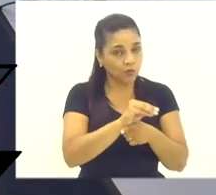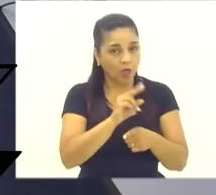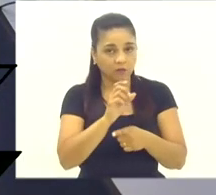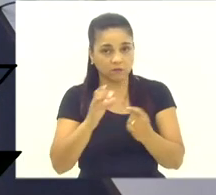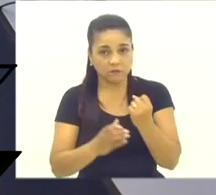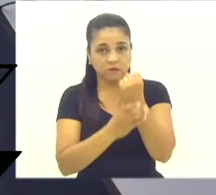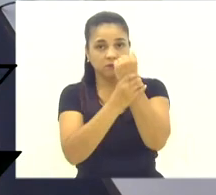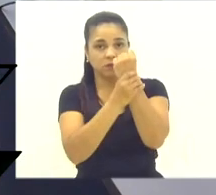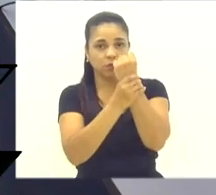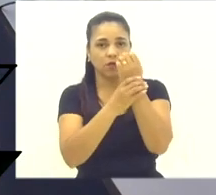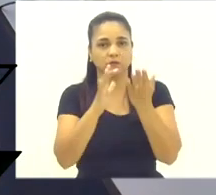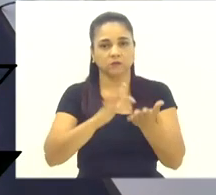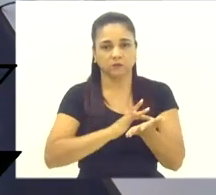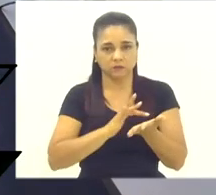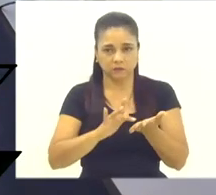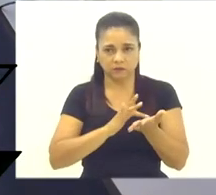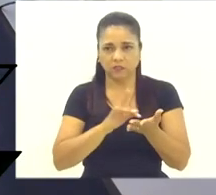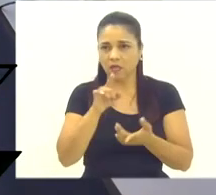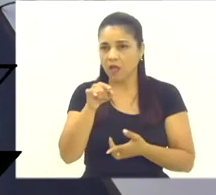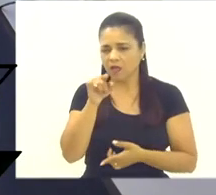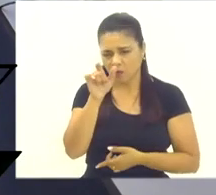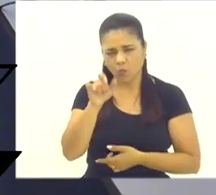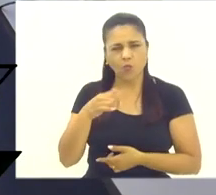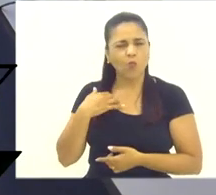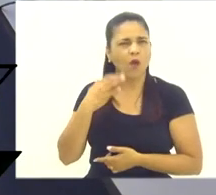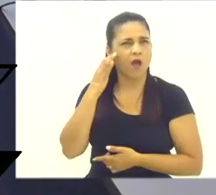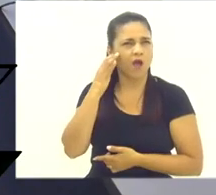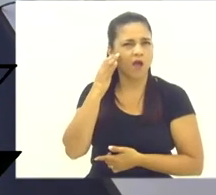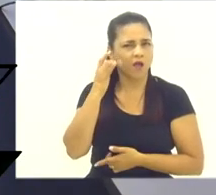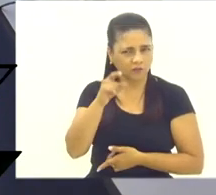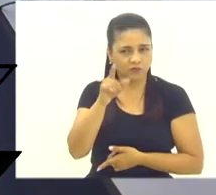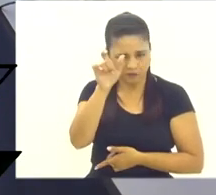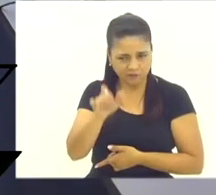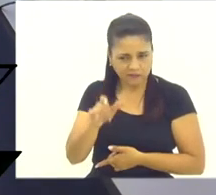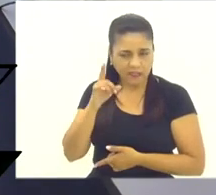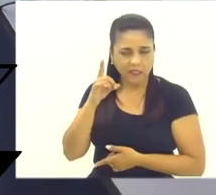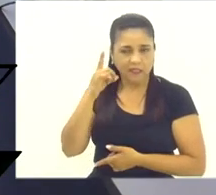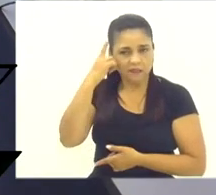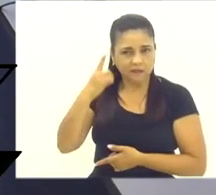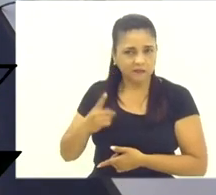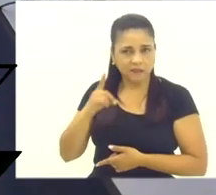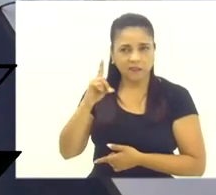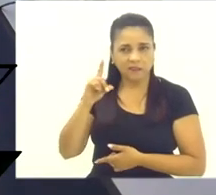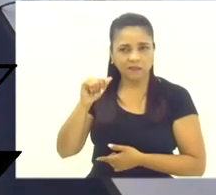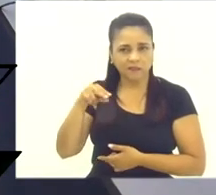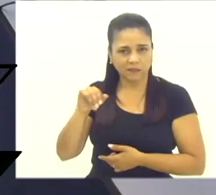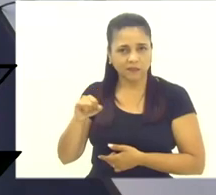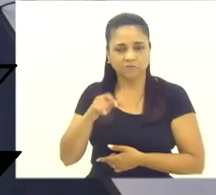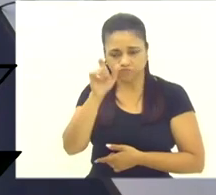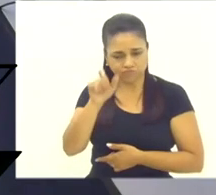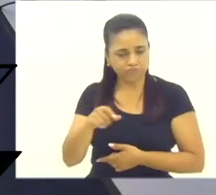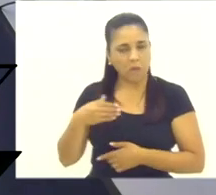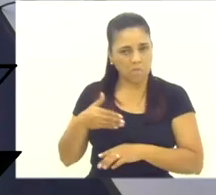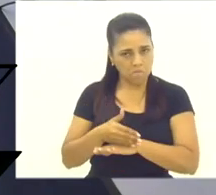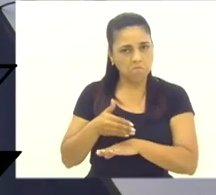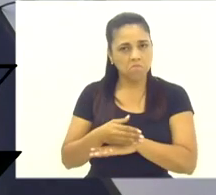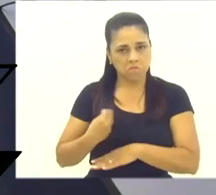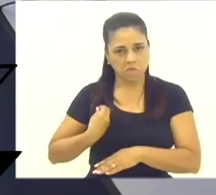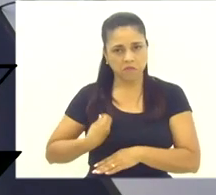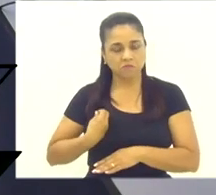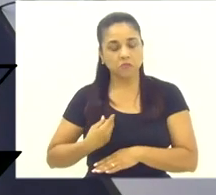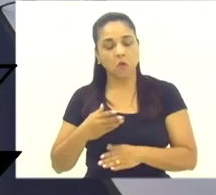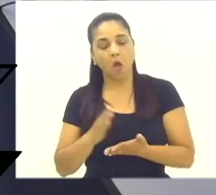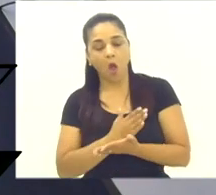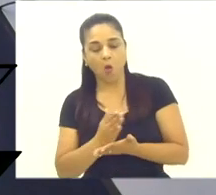lembro se acho que a Dani era uma das das candidatas que participou a gente fez com algumas candidatas do Rio